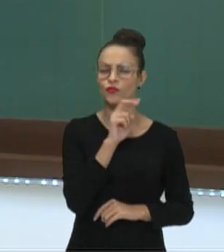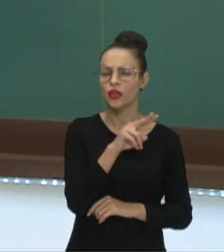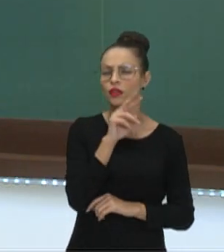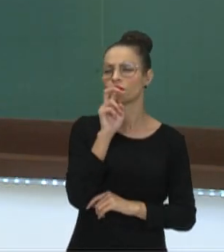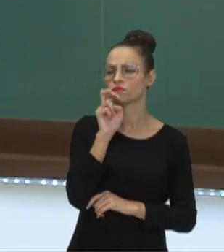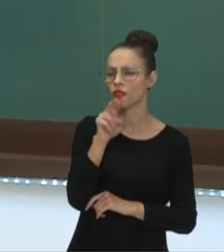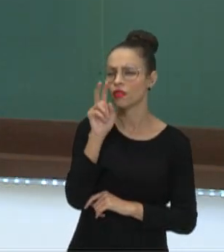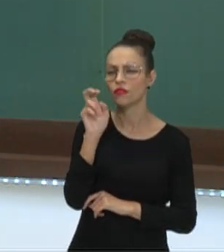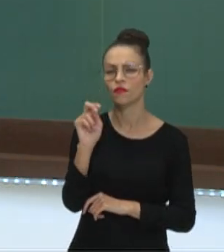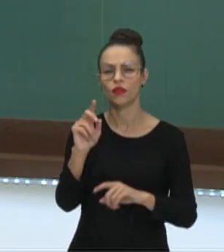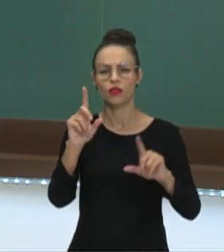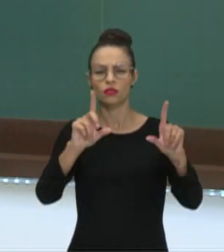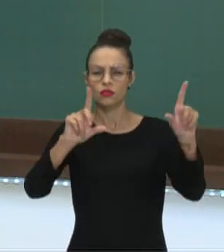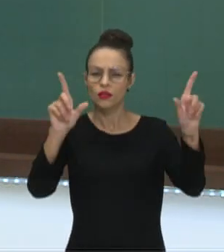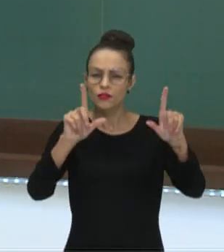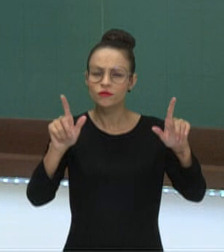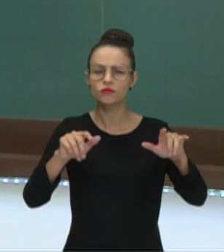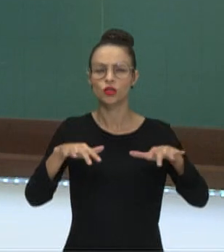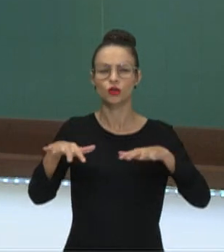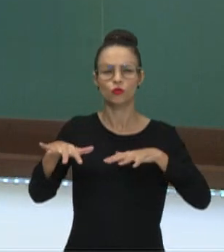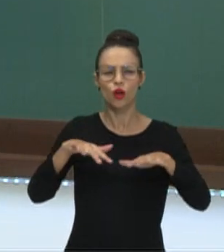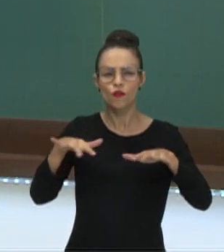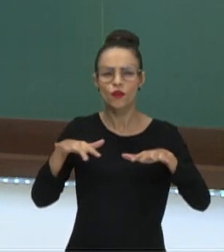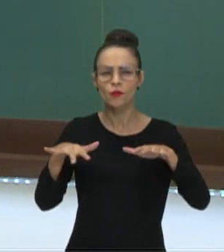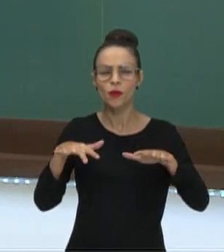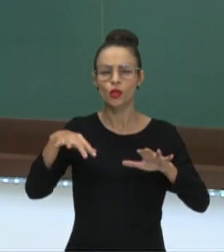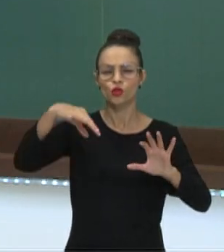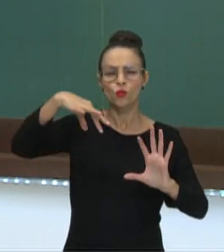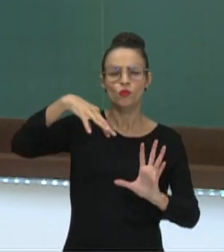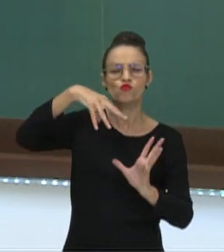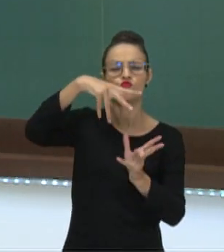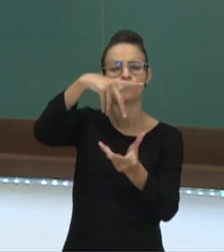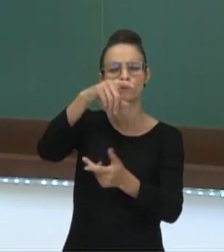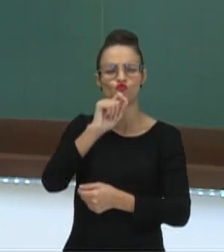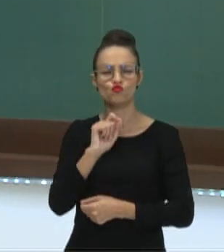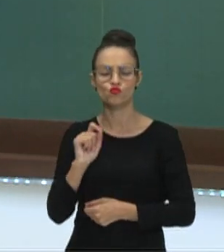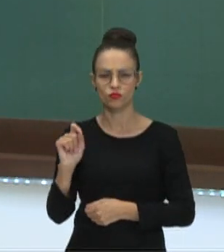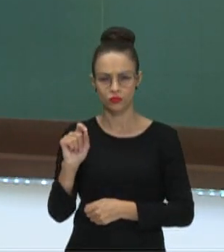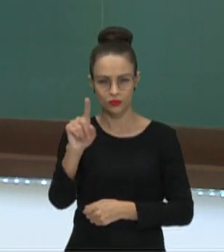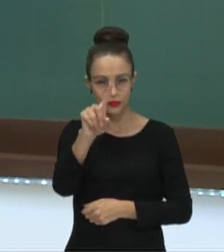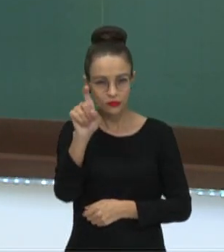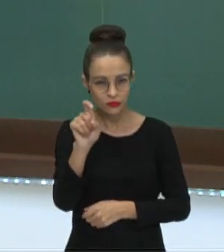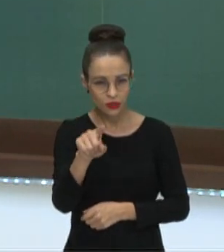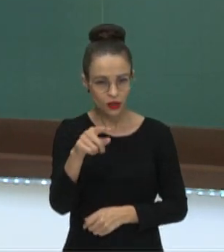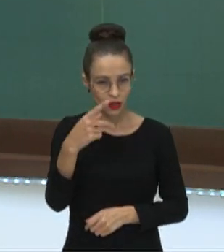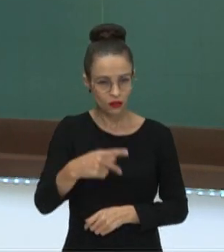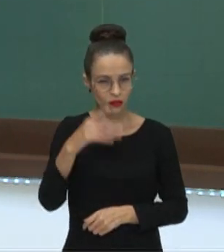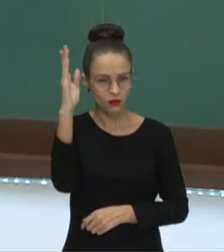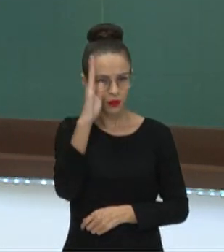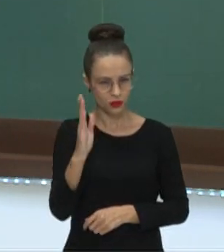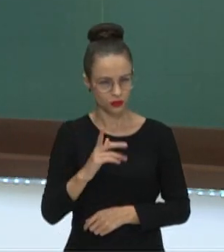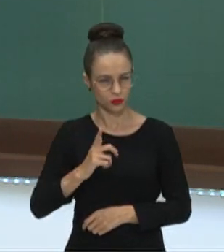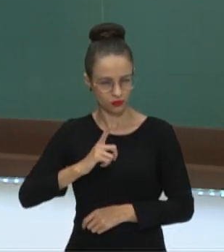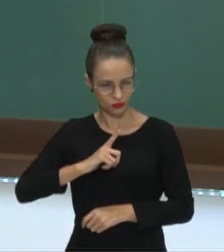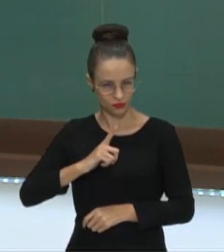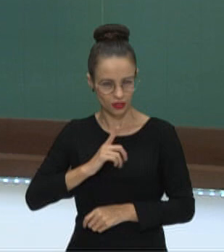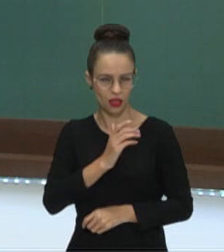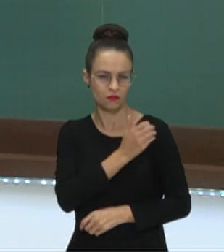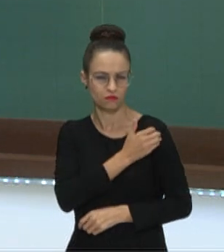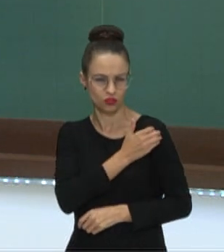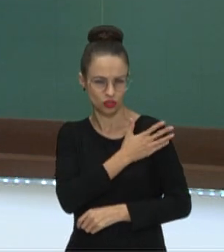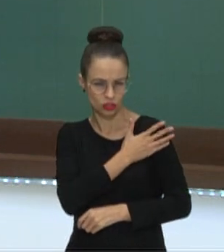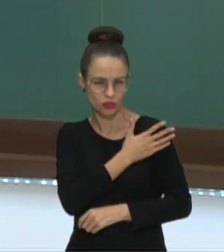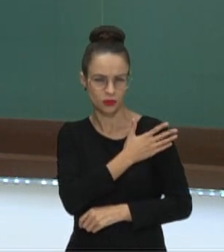todos esses movimentos que tem pelo mundo, será que no nosso país ainda existe essa